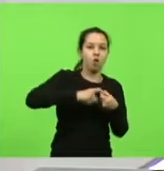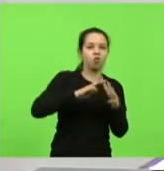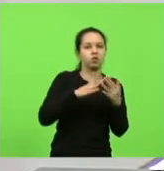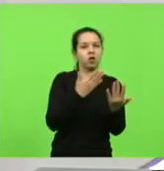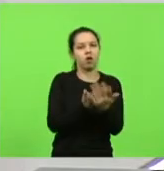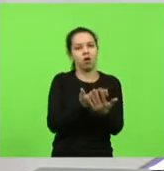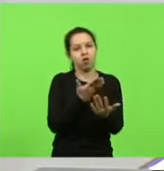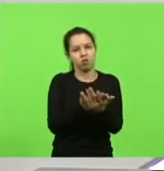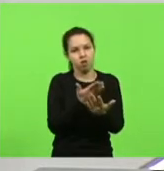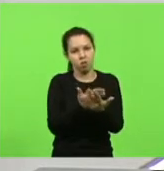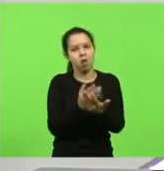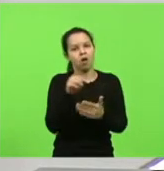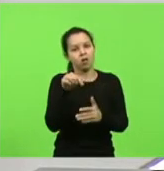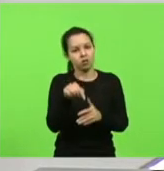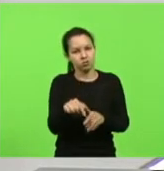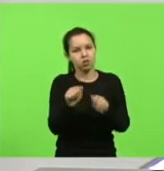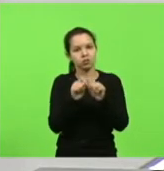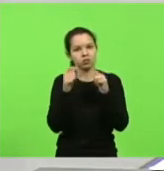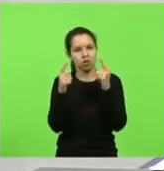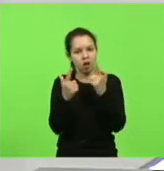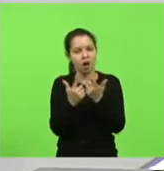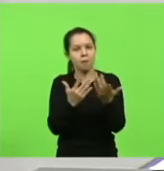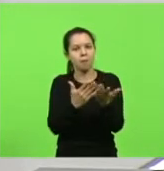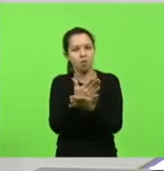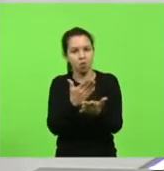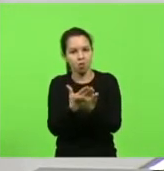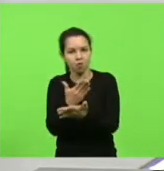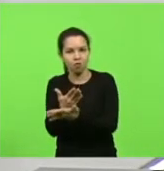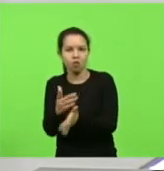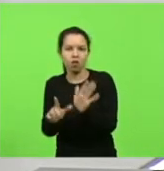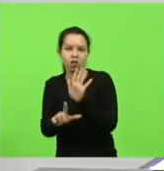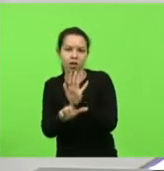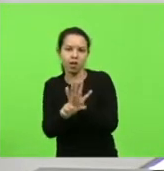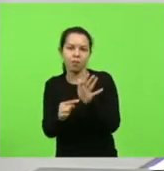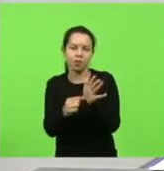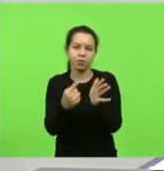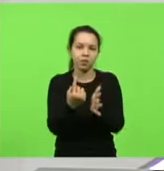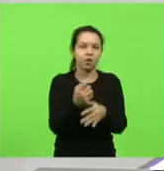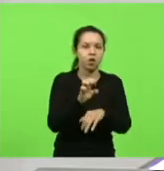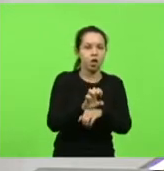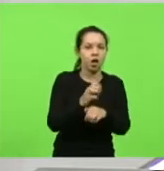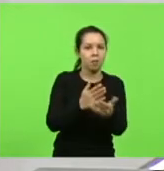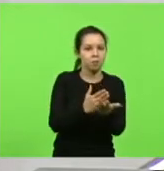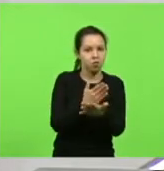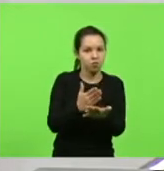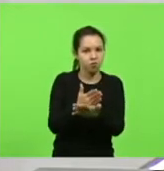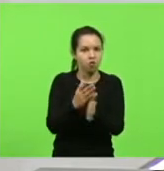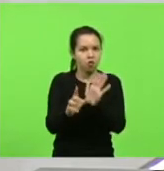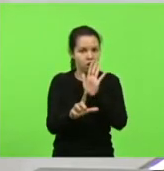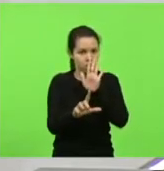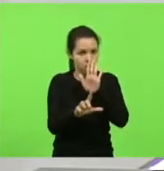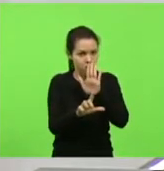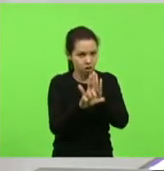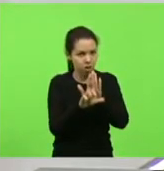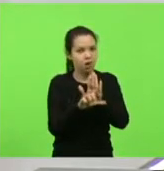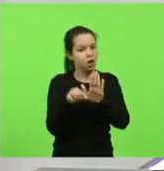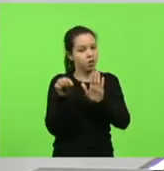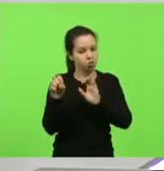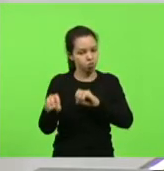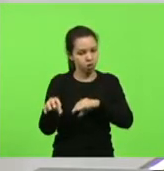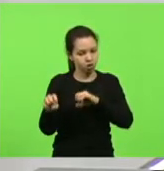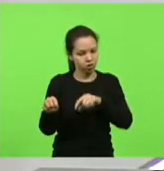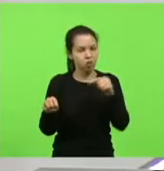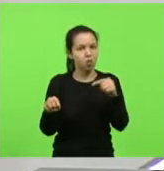esta casa já aprovou lei, primeiro estado que aprovou lei, que torna a educação serviço essencial,